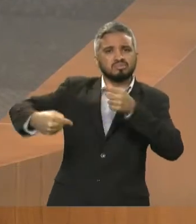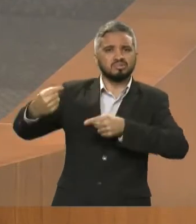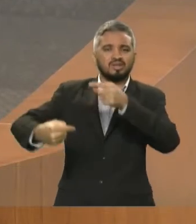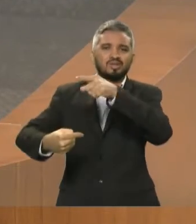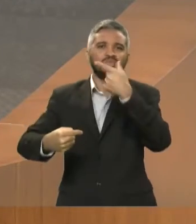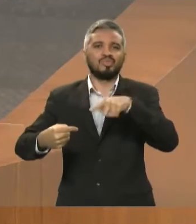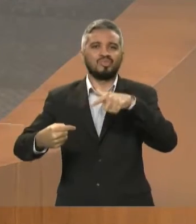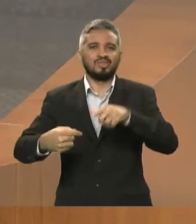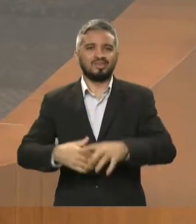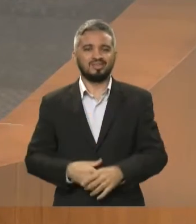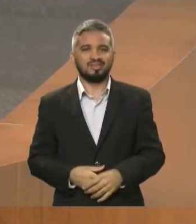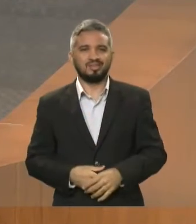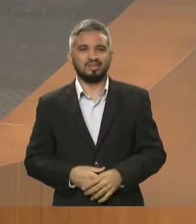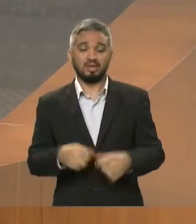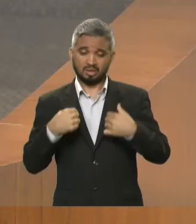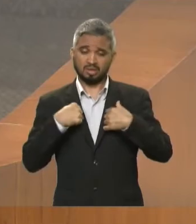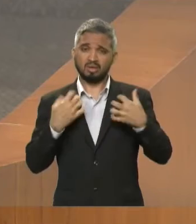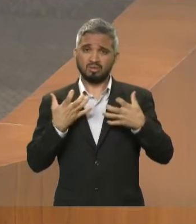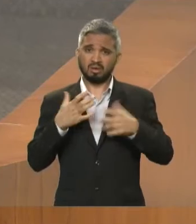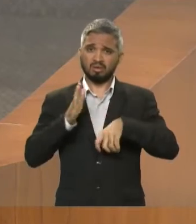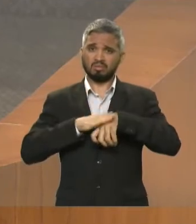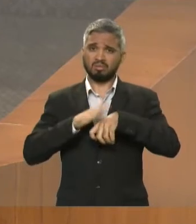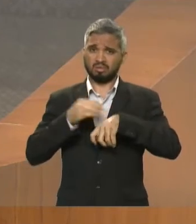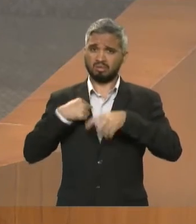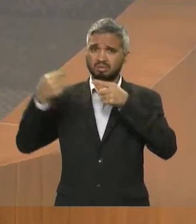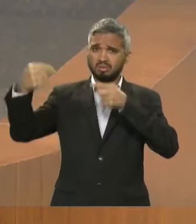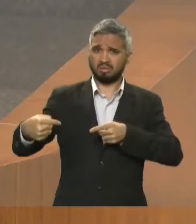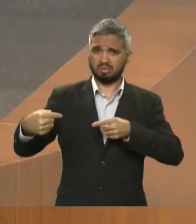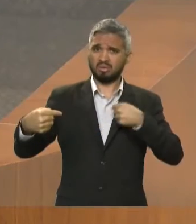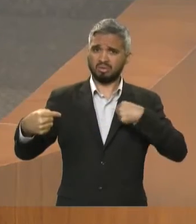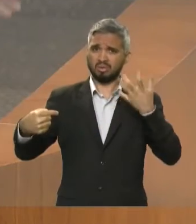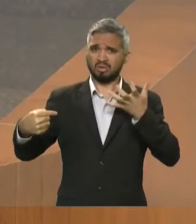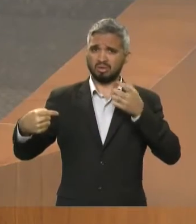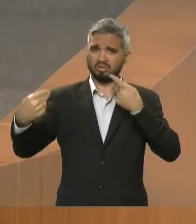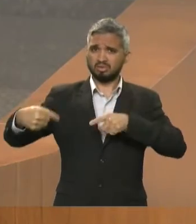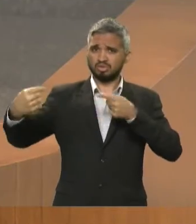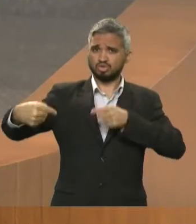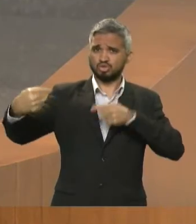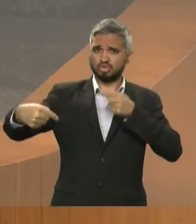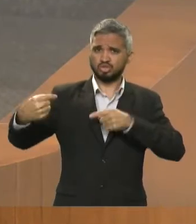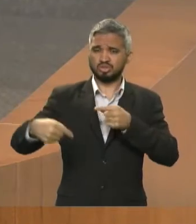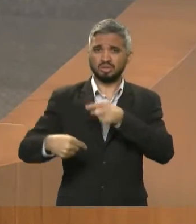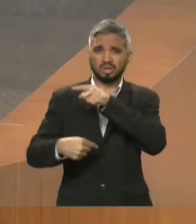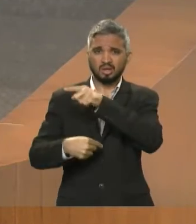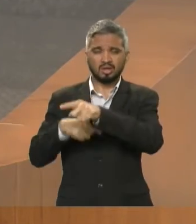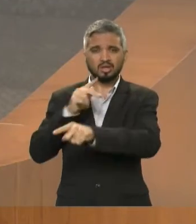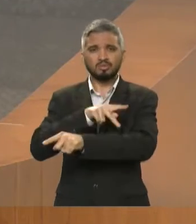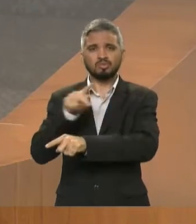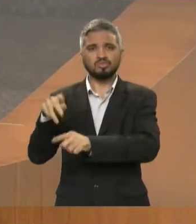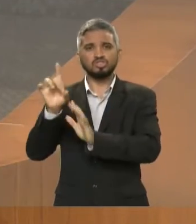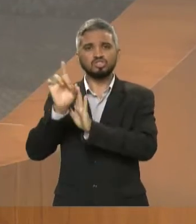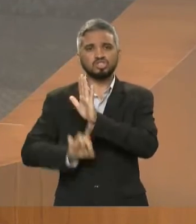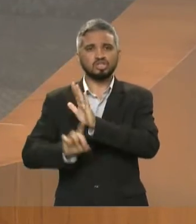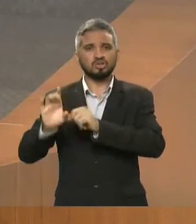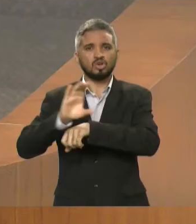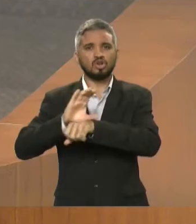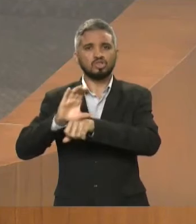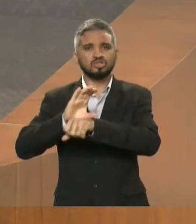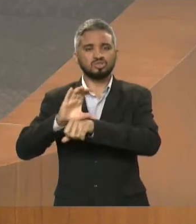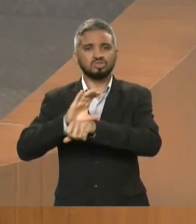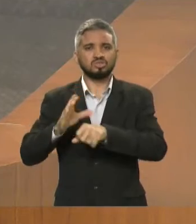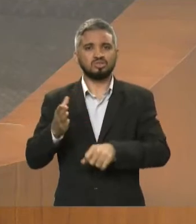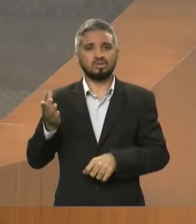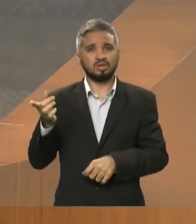com o governador Flávio Dino. O professor dos professores, professor de Direito Constitucional, o grande professor Flávio Dino,